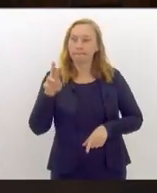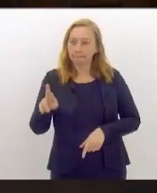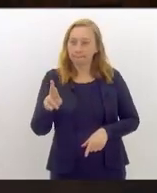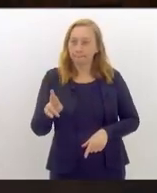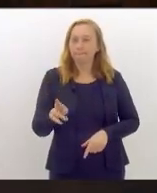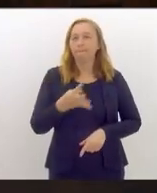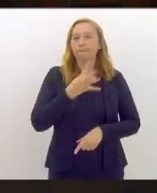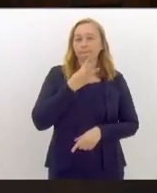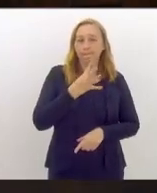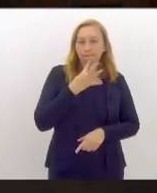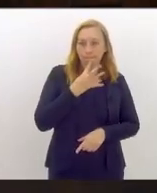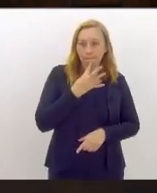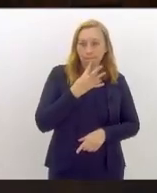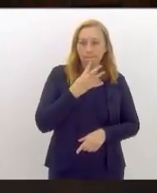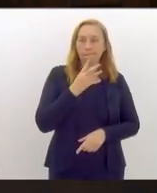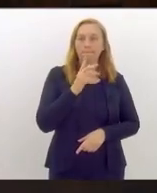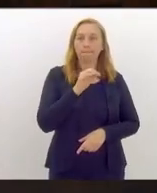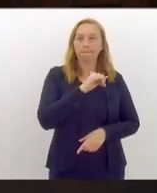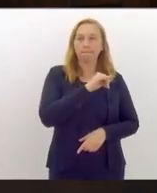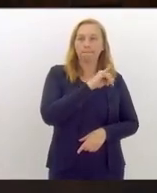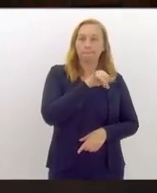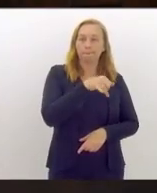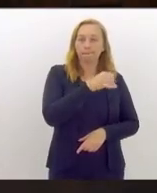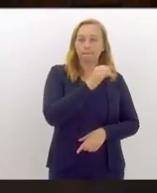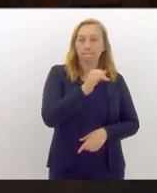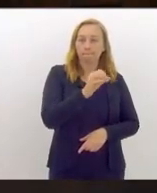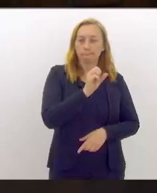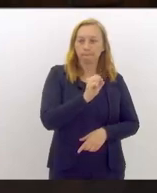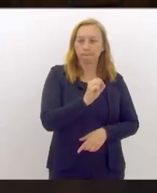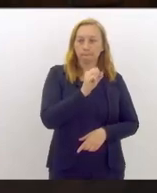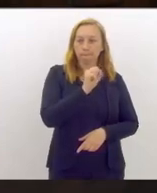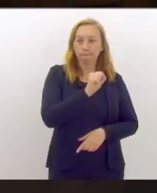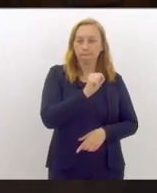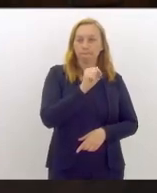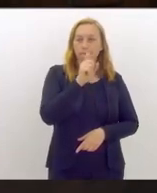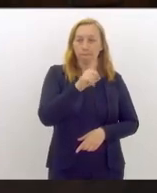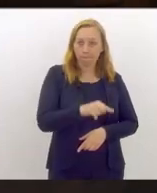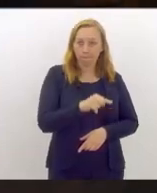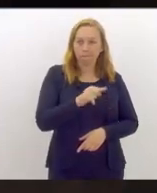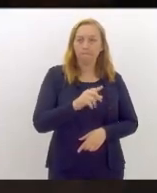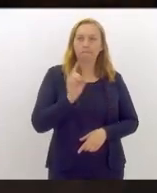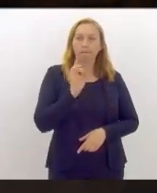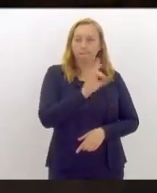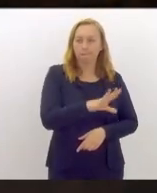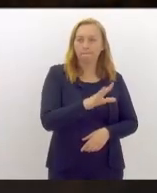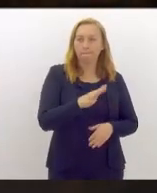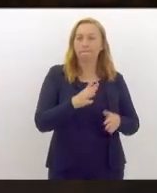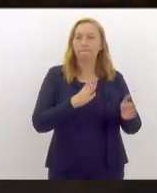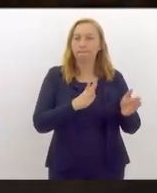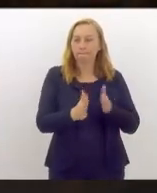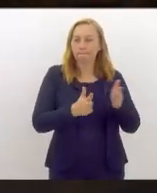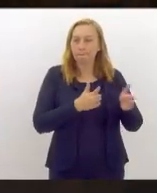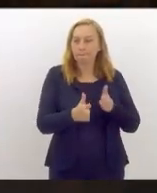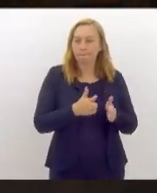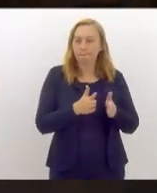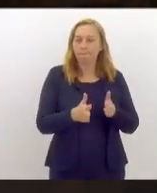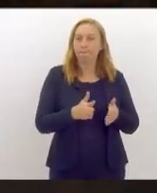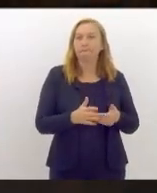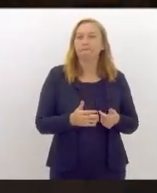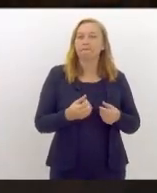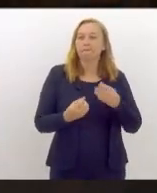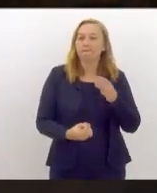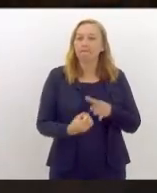conhecido o José Júnior no meu último período no comando da Ancine vir com alegria ele